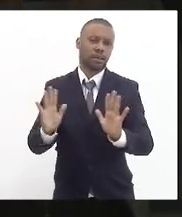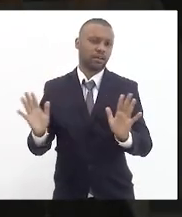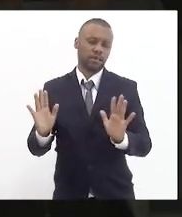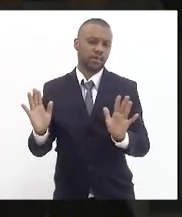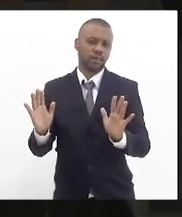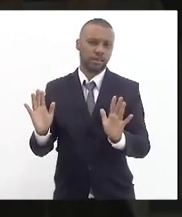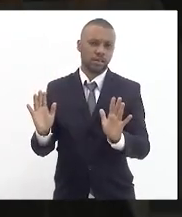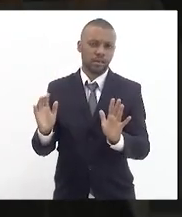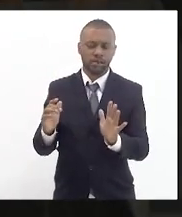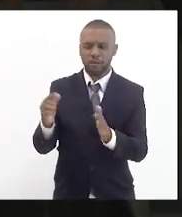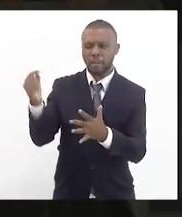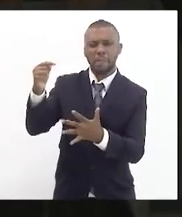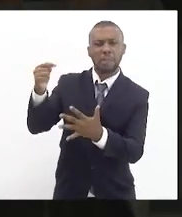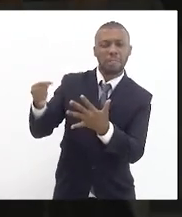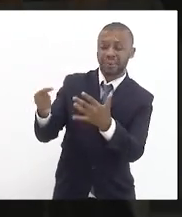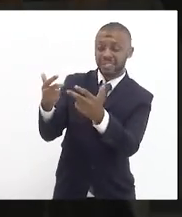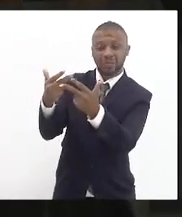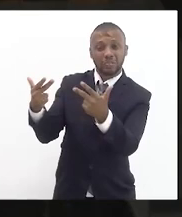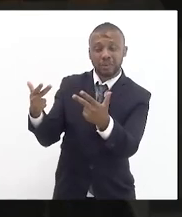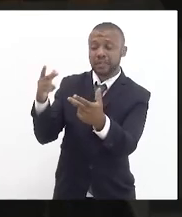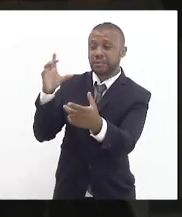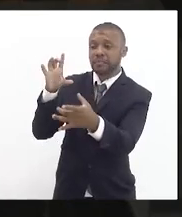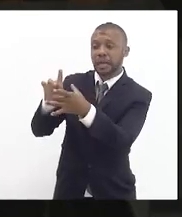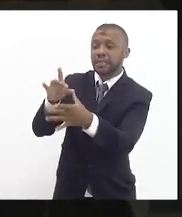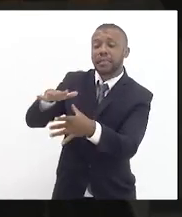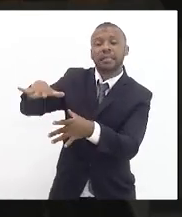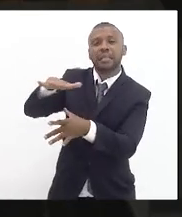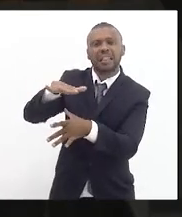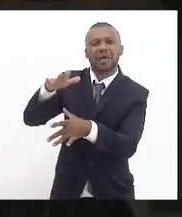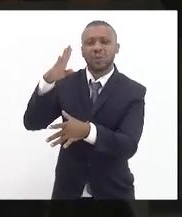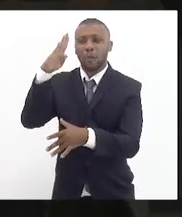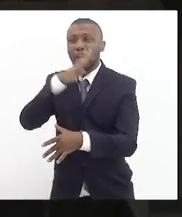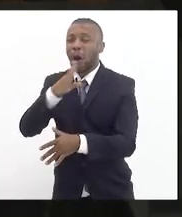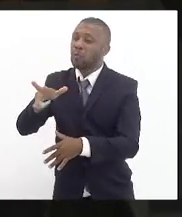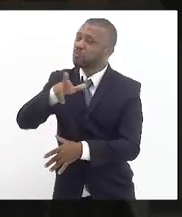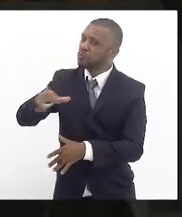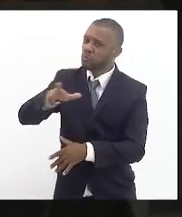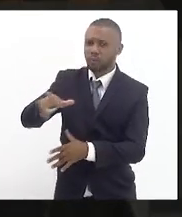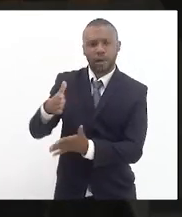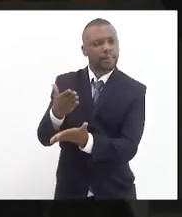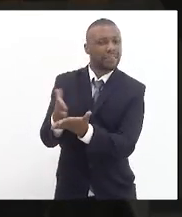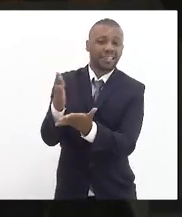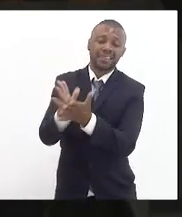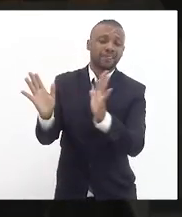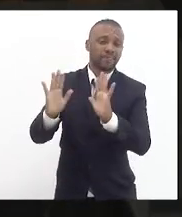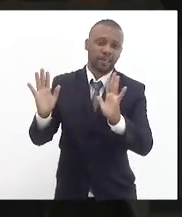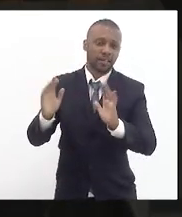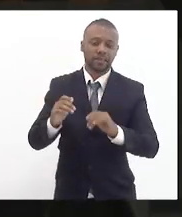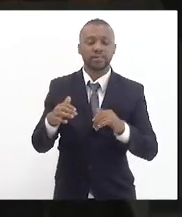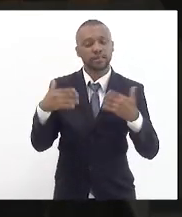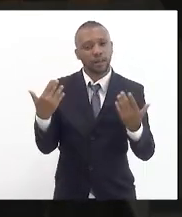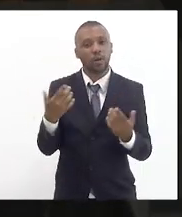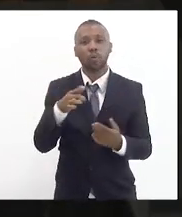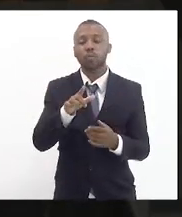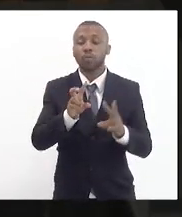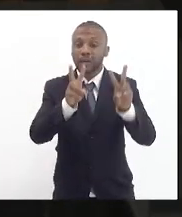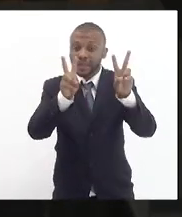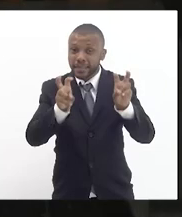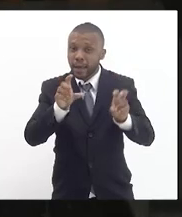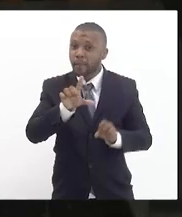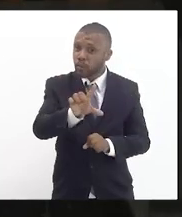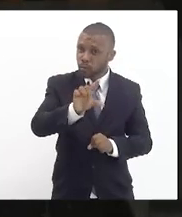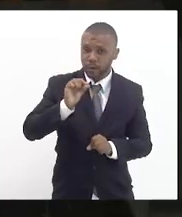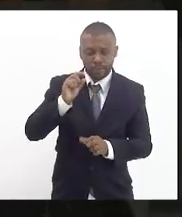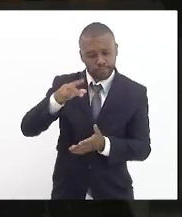que faça parte desse domínio e aí escolheu esse tema Senhora